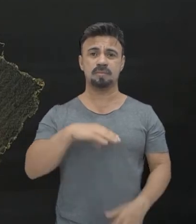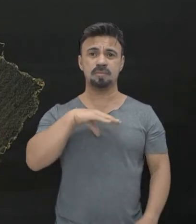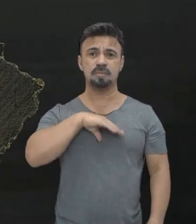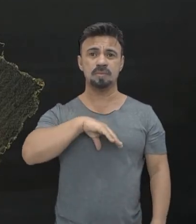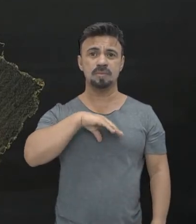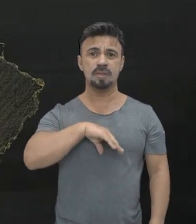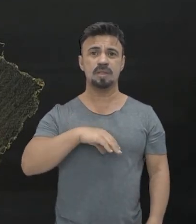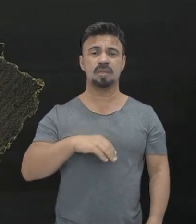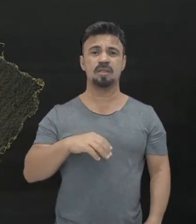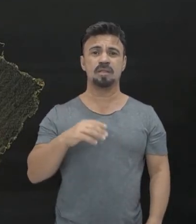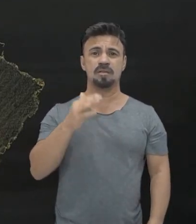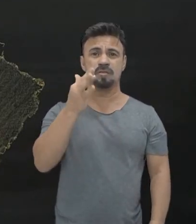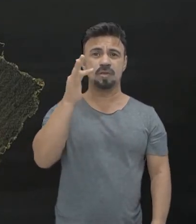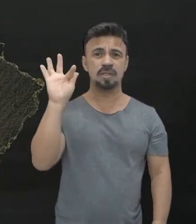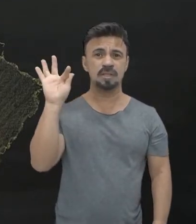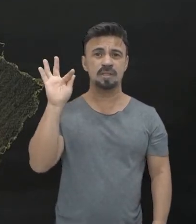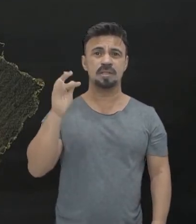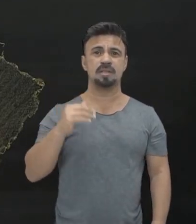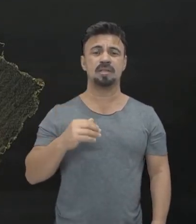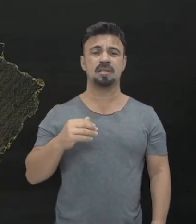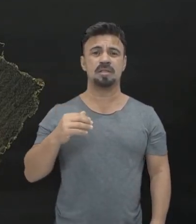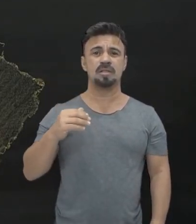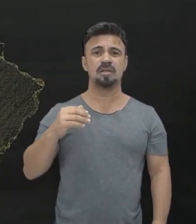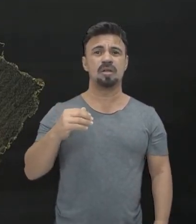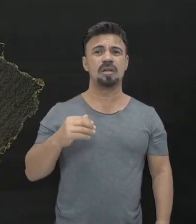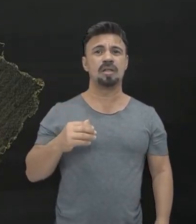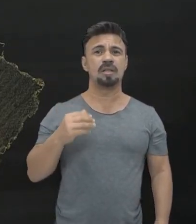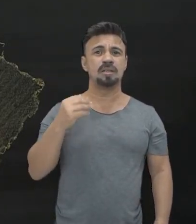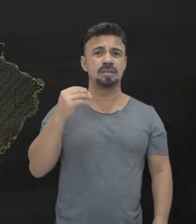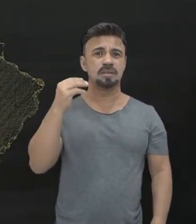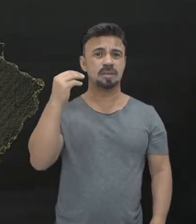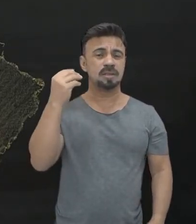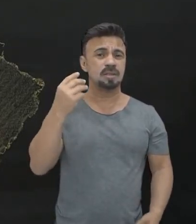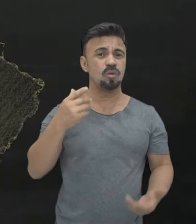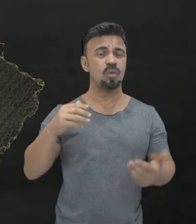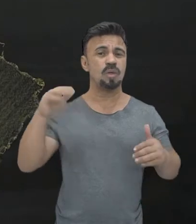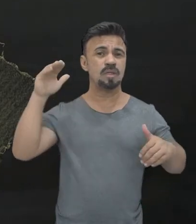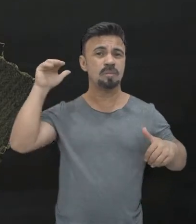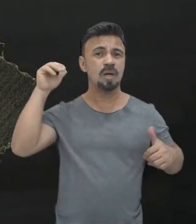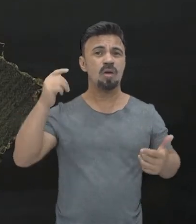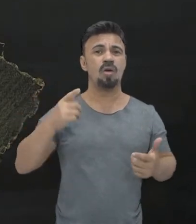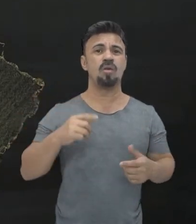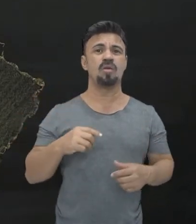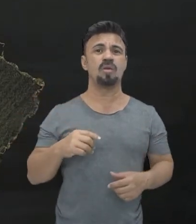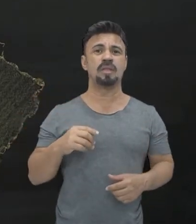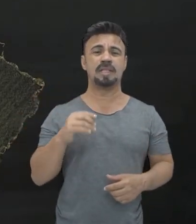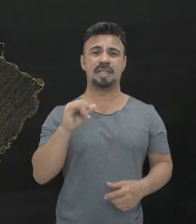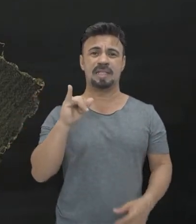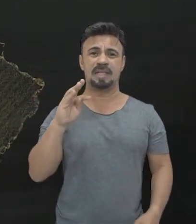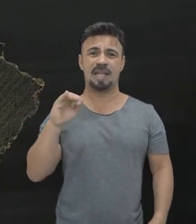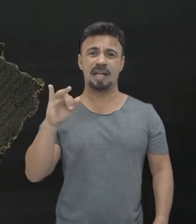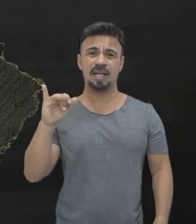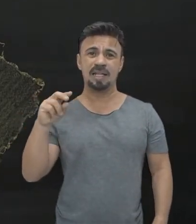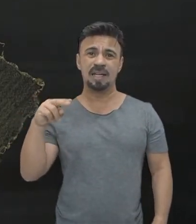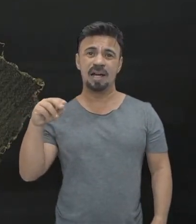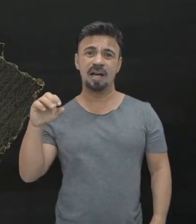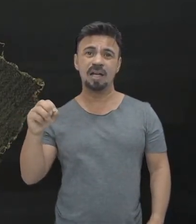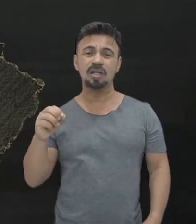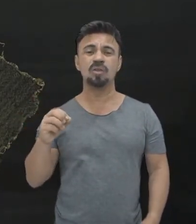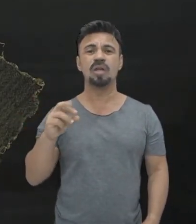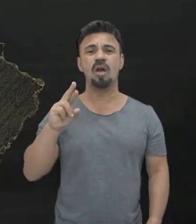português, o francês, o espanhol, o italiano e o romeno. A